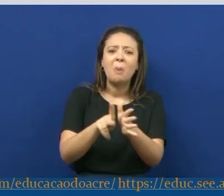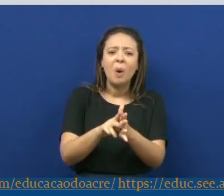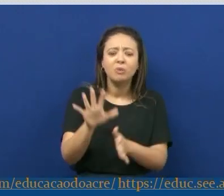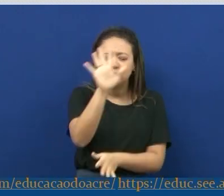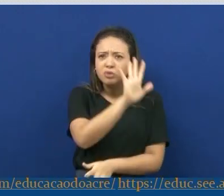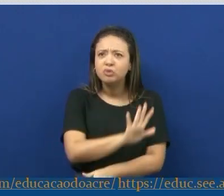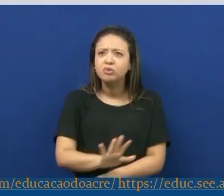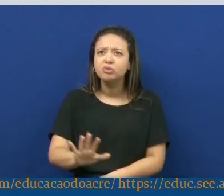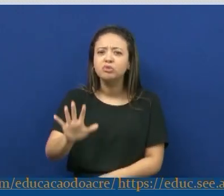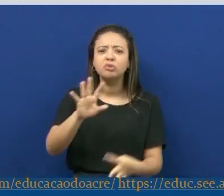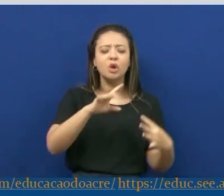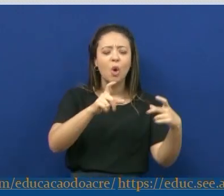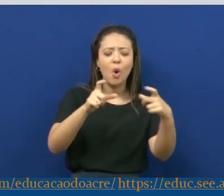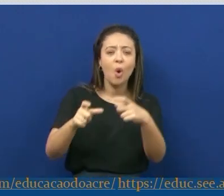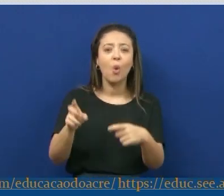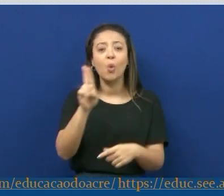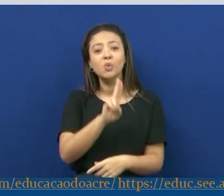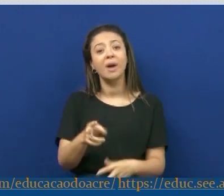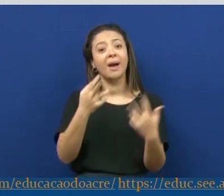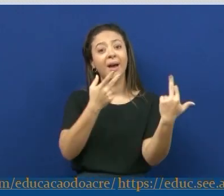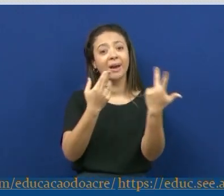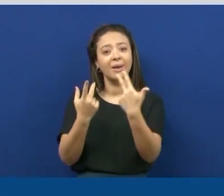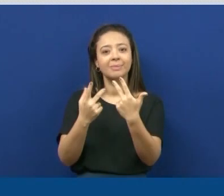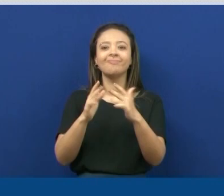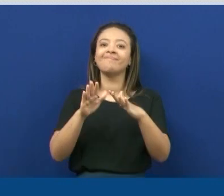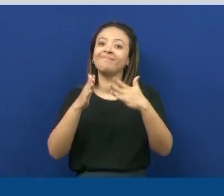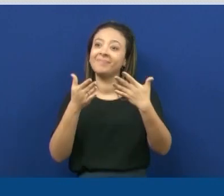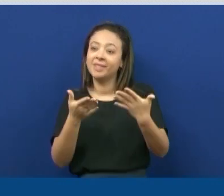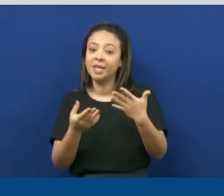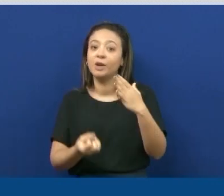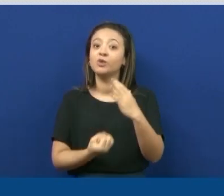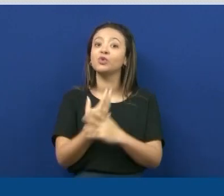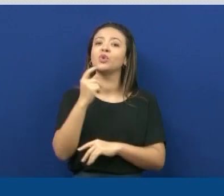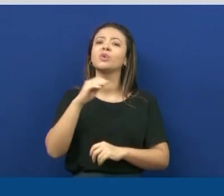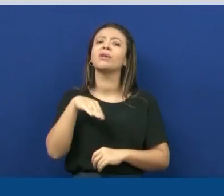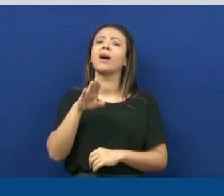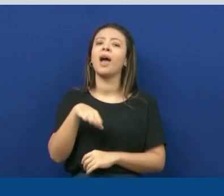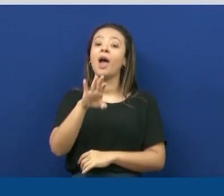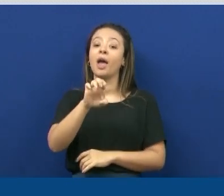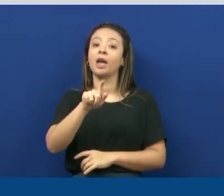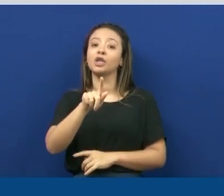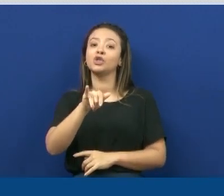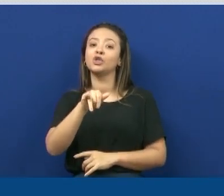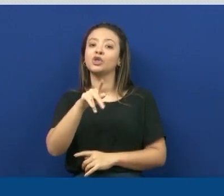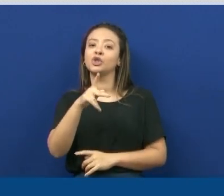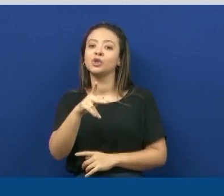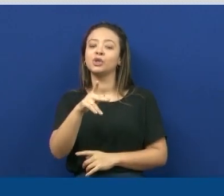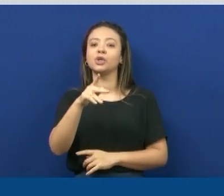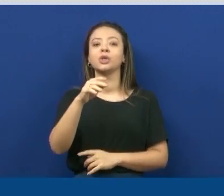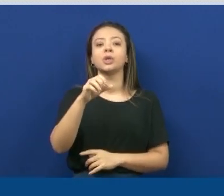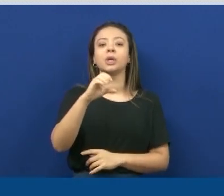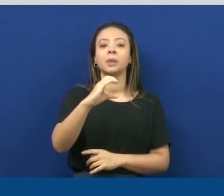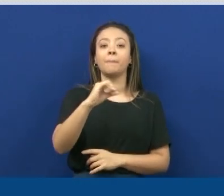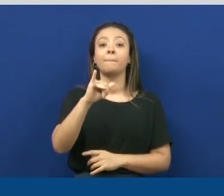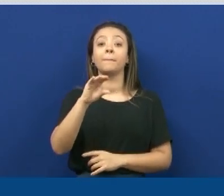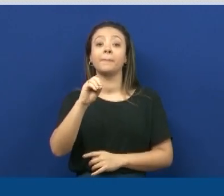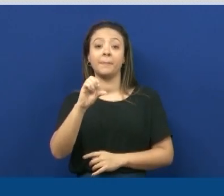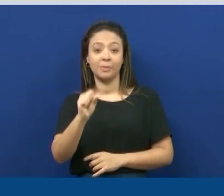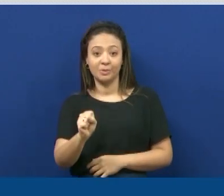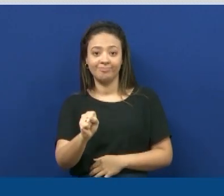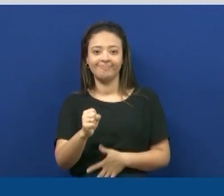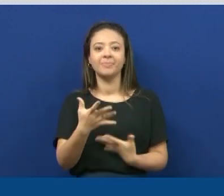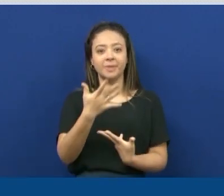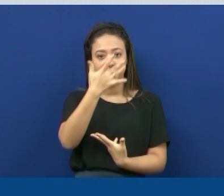essas quantidades. Os egípcios, eles saíram na frente. Foram os primeiros povos a